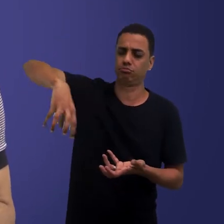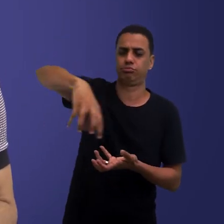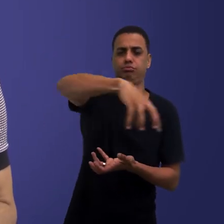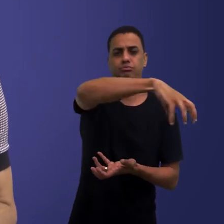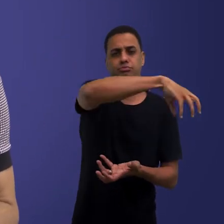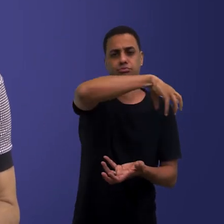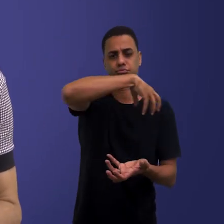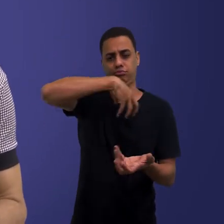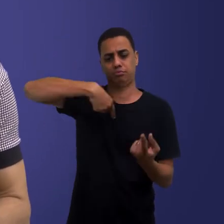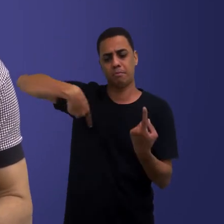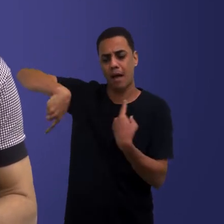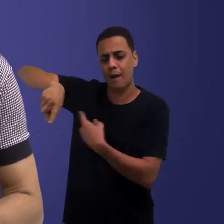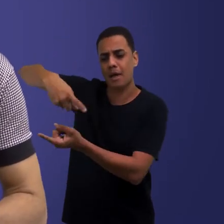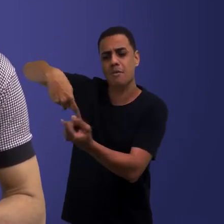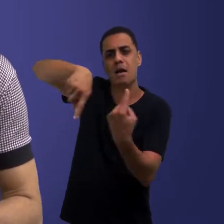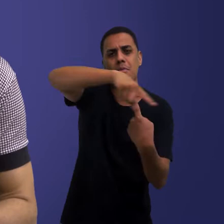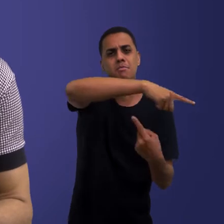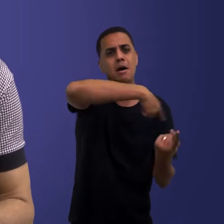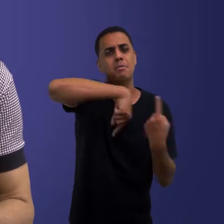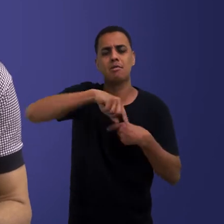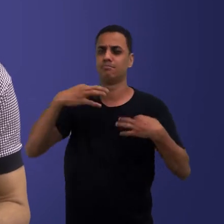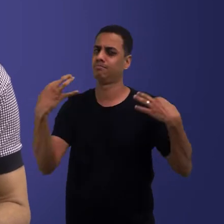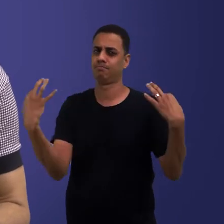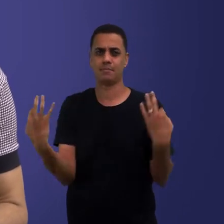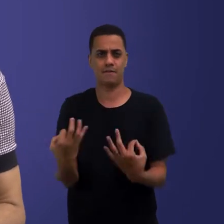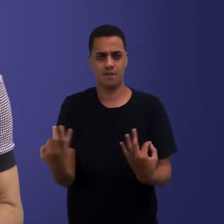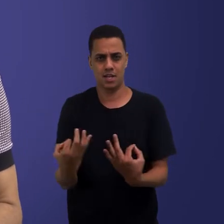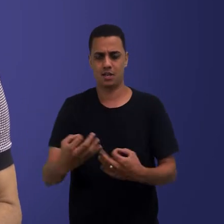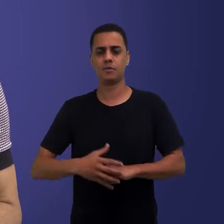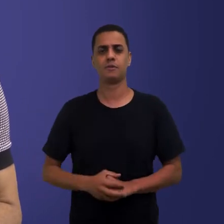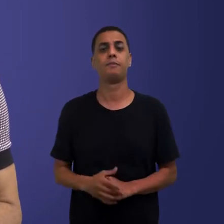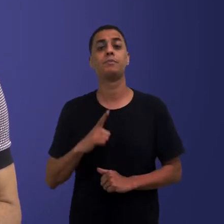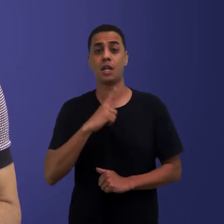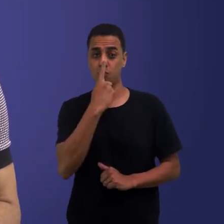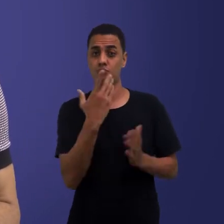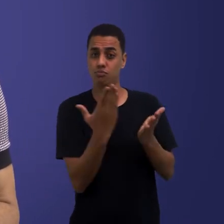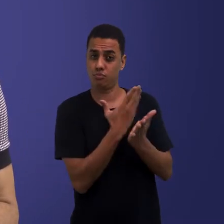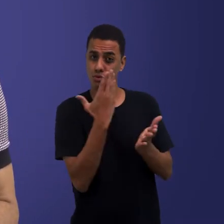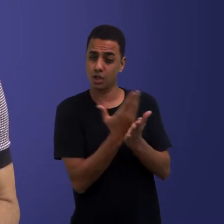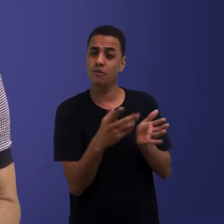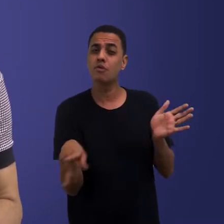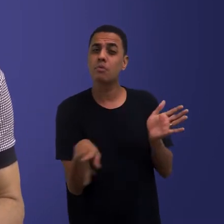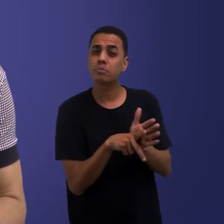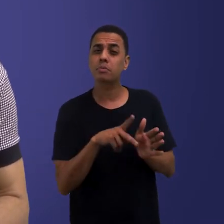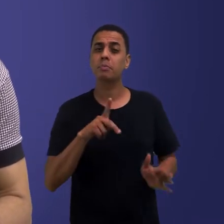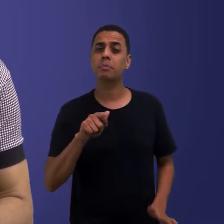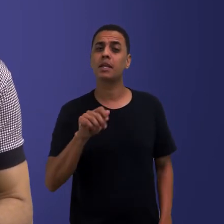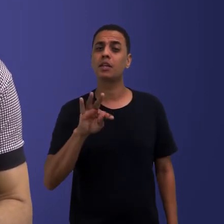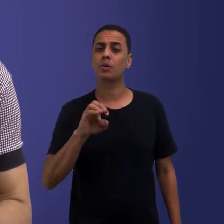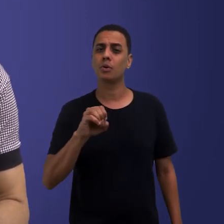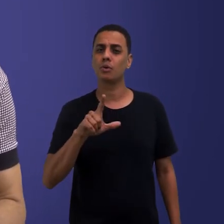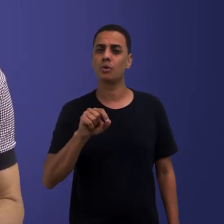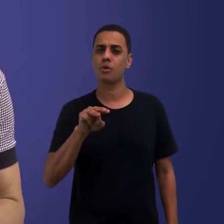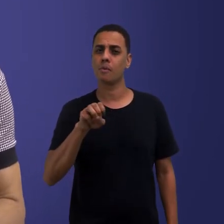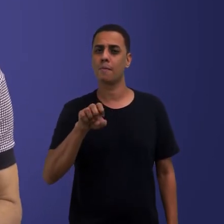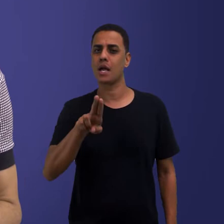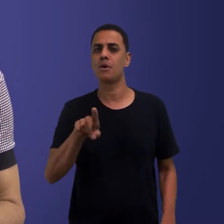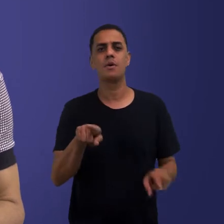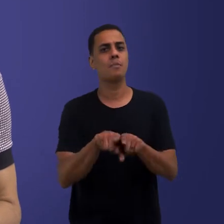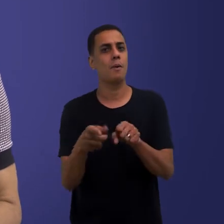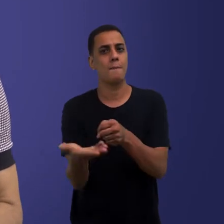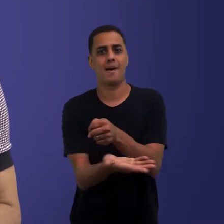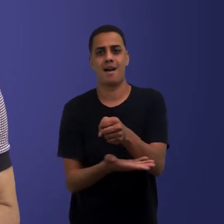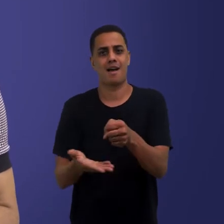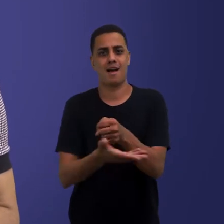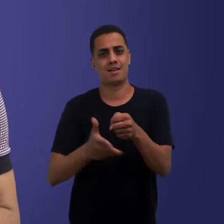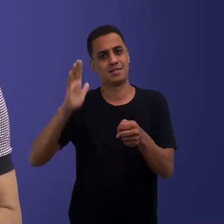planetas giram em torno dela, formando círculos perfeitos. O livro Alma Gesto, de Ptolomeu, é a